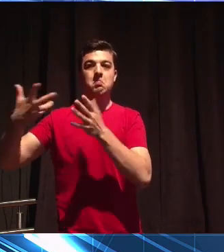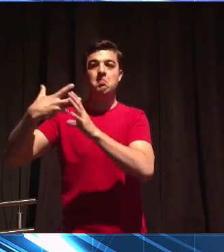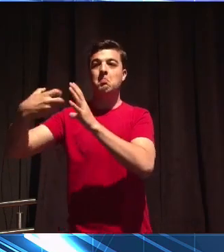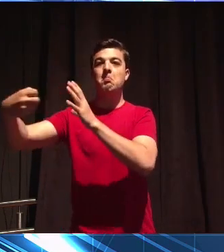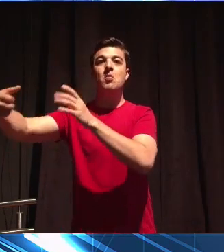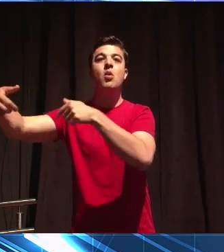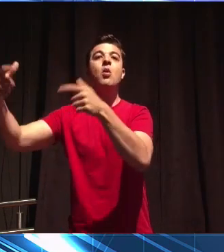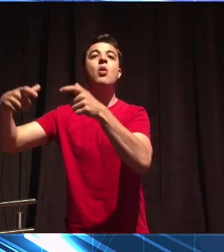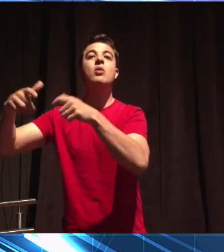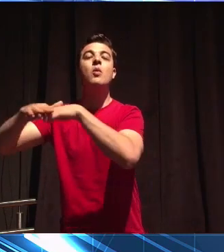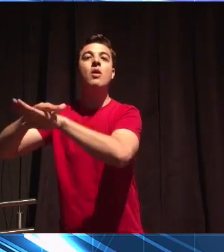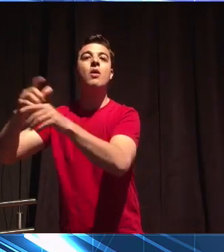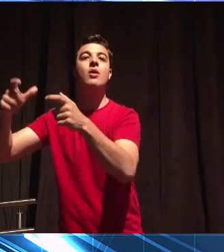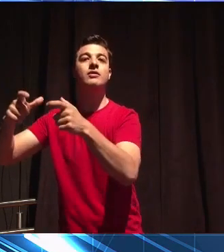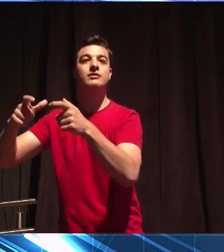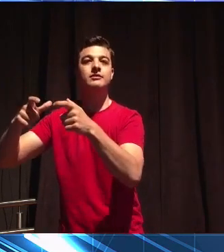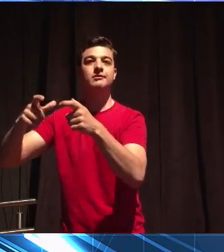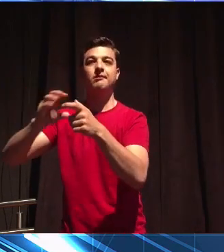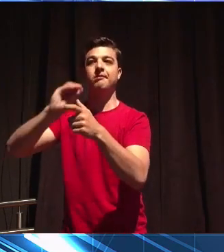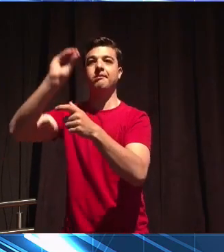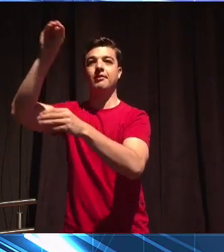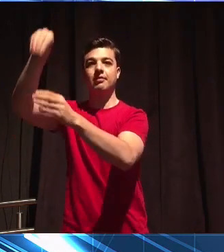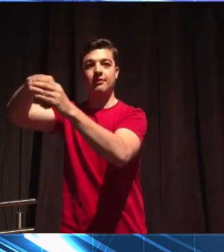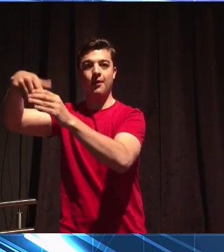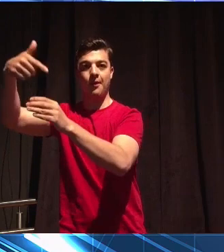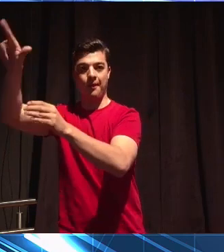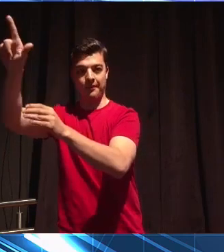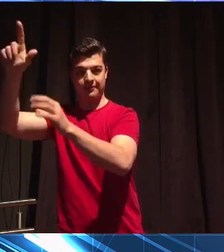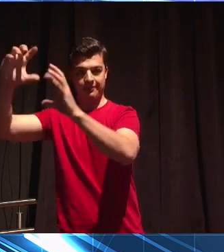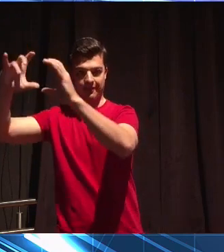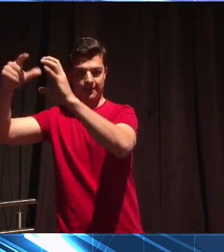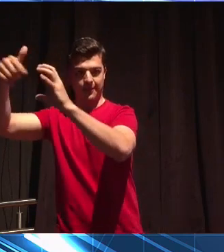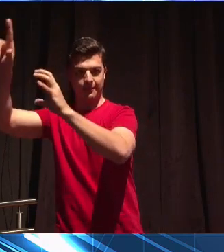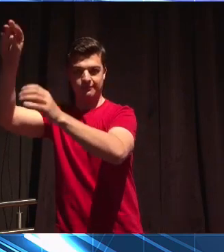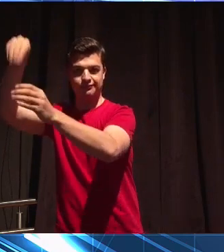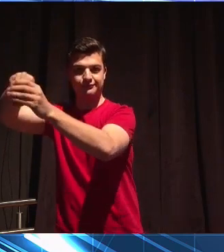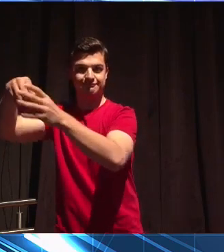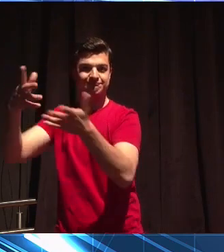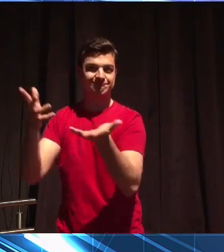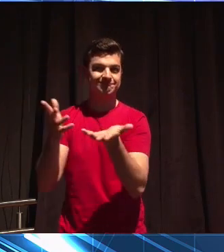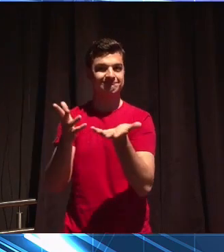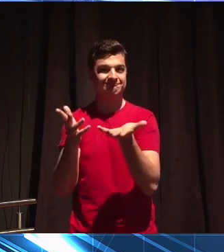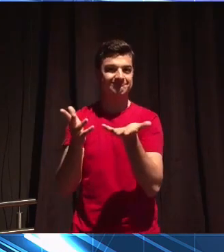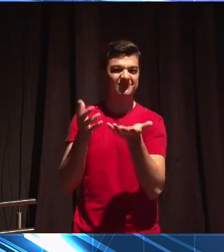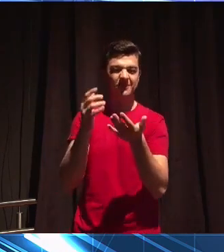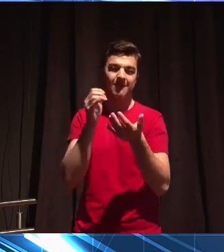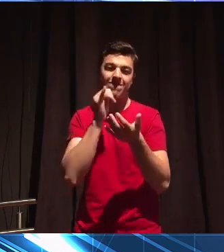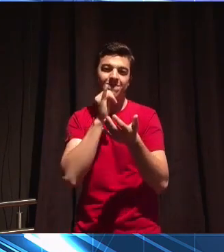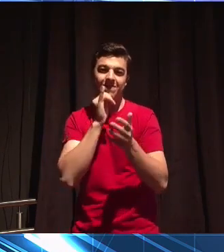lugar para alimentar o cérebro de alguém, talvez? Então fica aí sim, essas brincadeiras de futurologia.